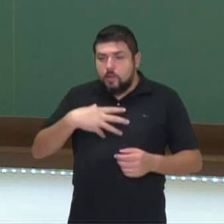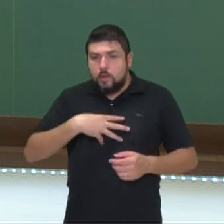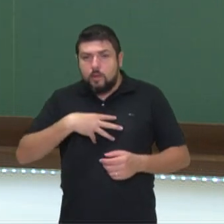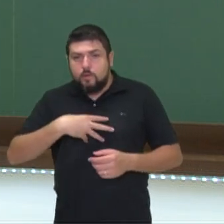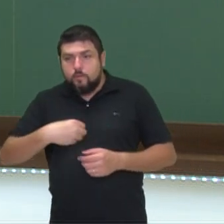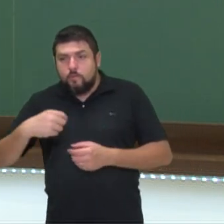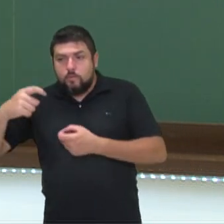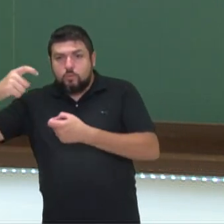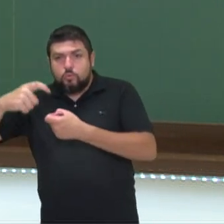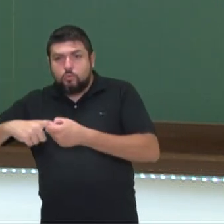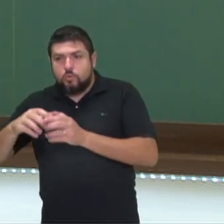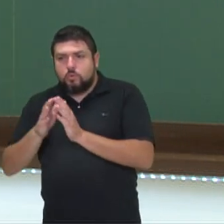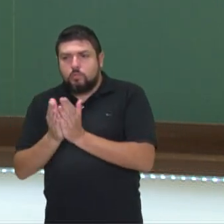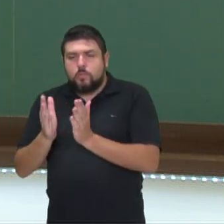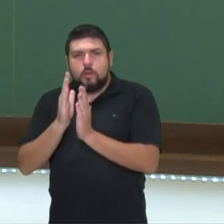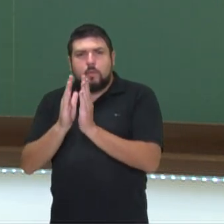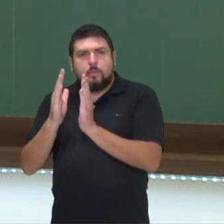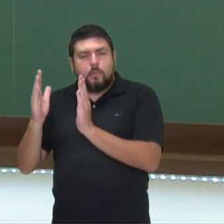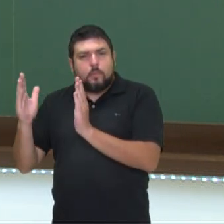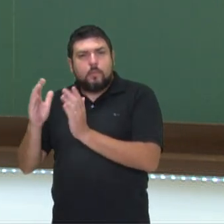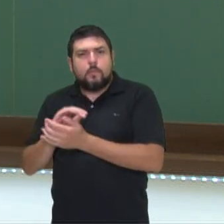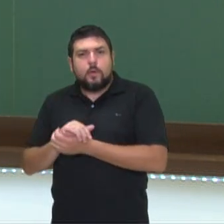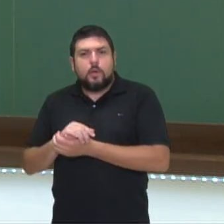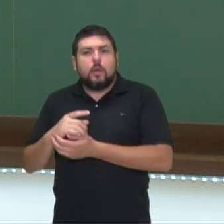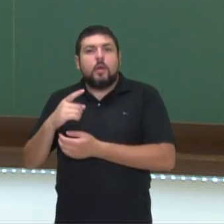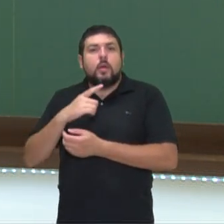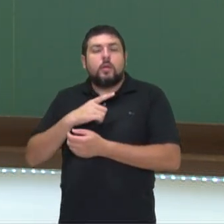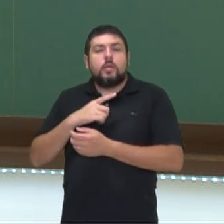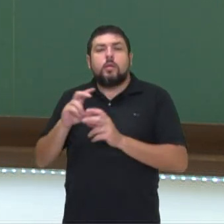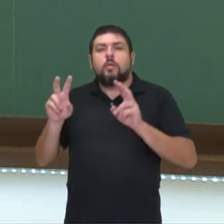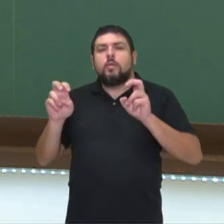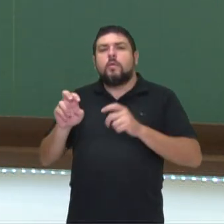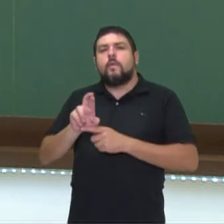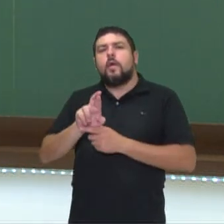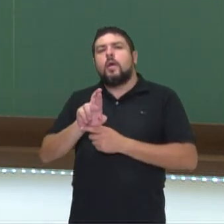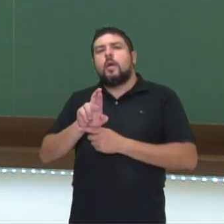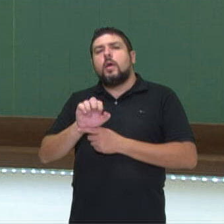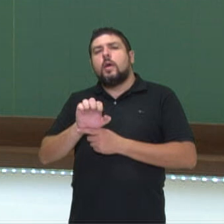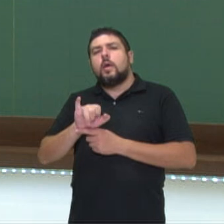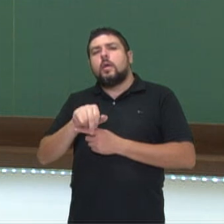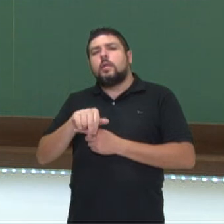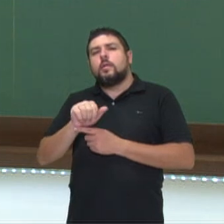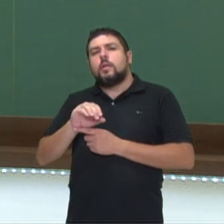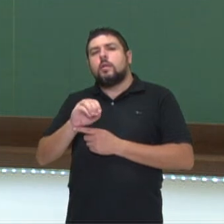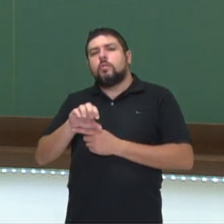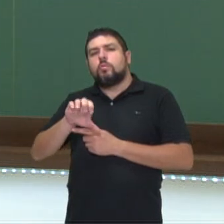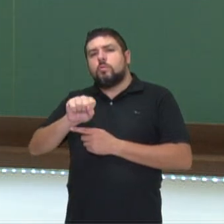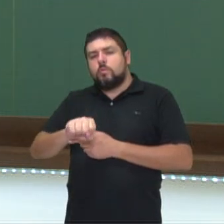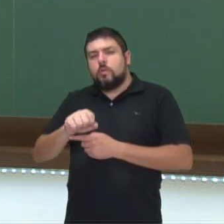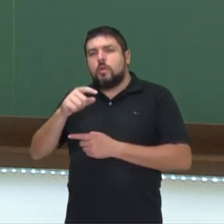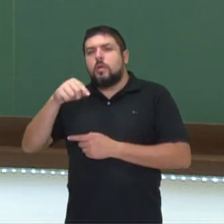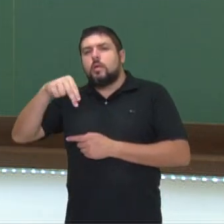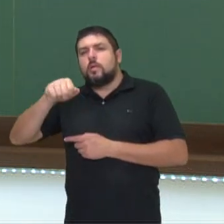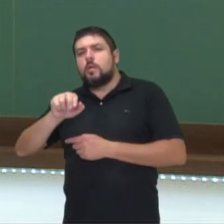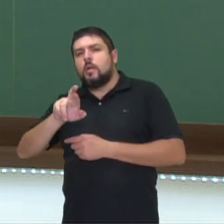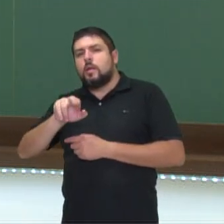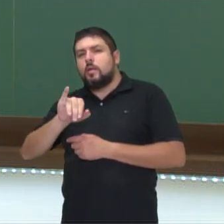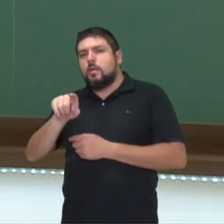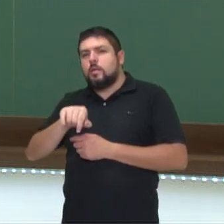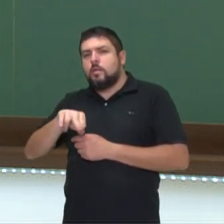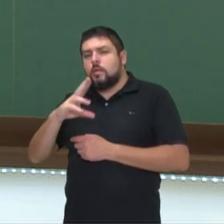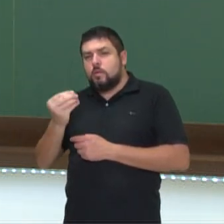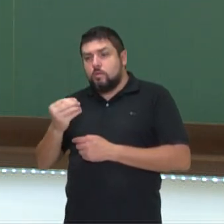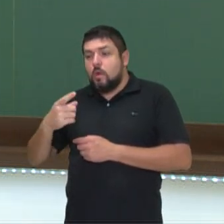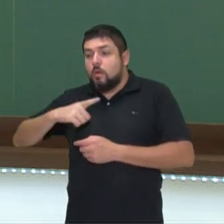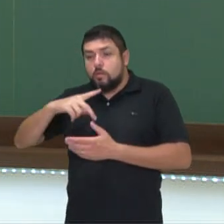livraria tem o livro As Reinações de Narizinho, e a personagem pede esse livro emprestado. Ela concorda, a